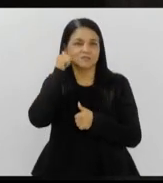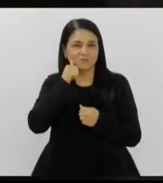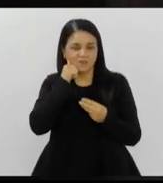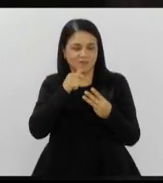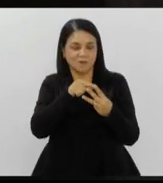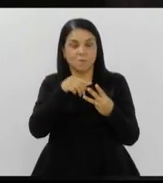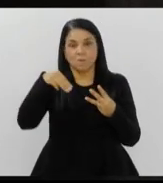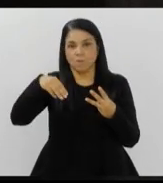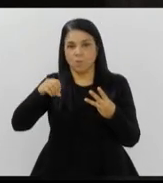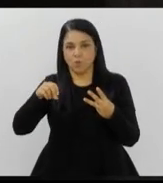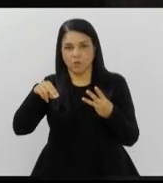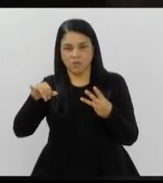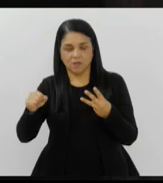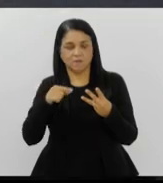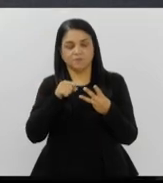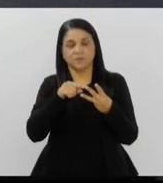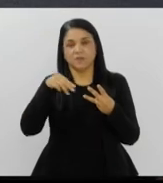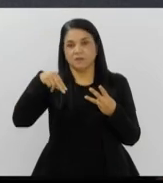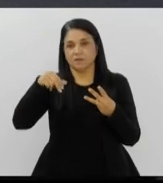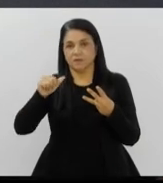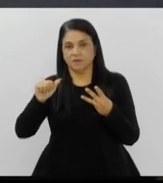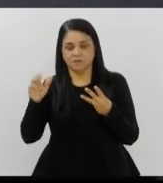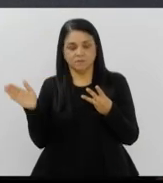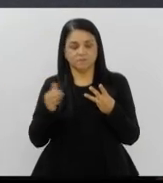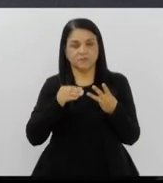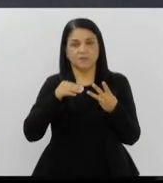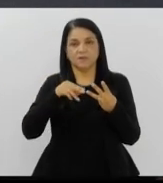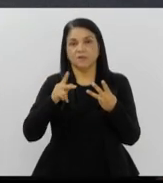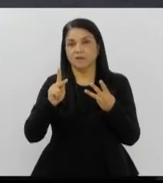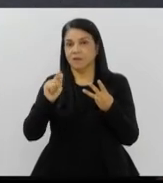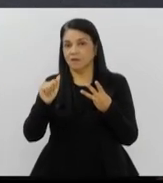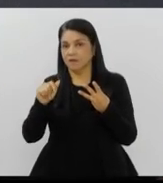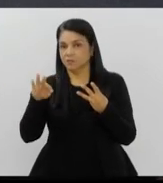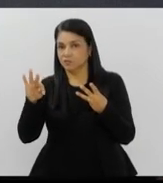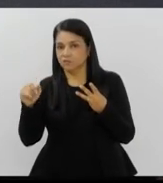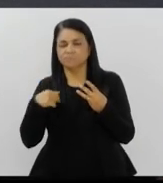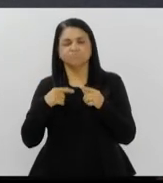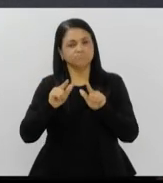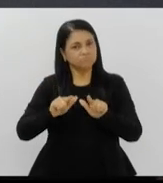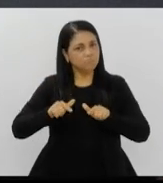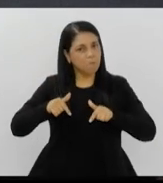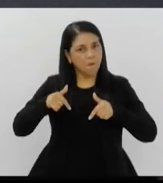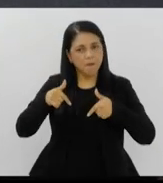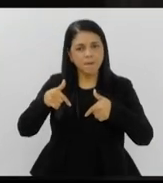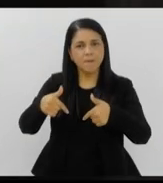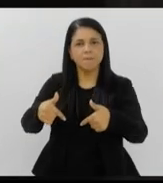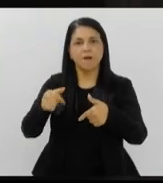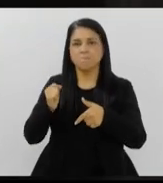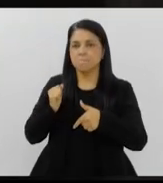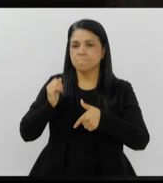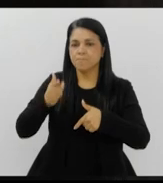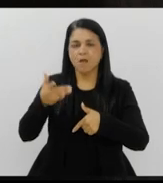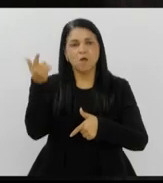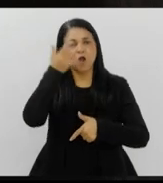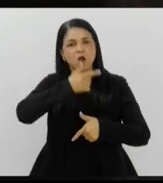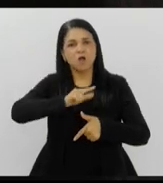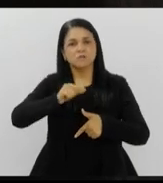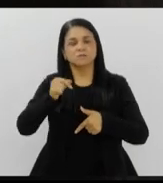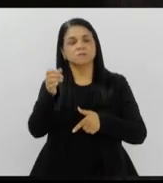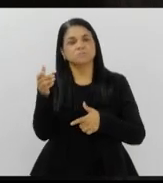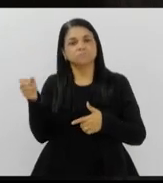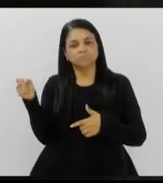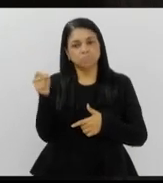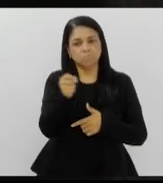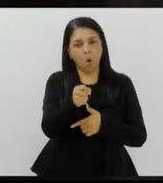Mônica, Kátia e Ana, que têm se lançado, né, para conseguir conquistar o